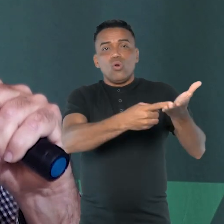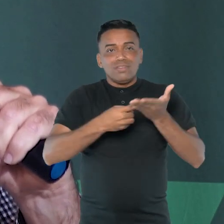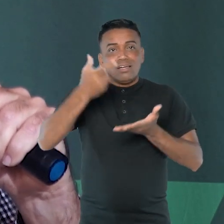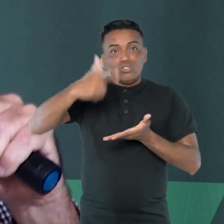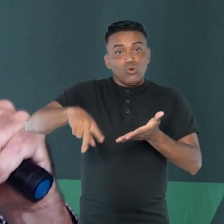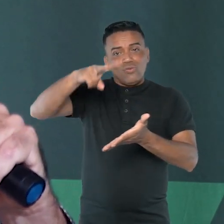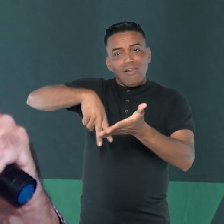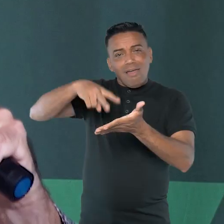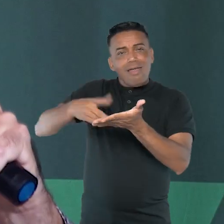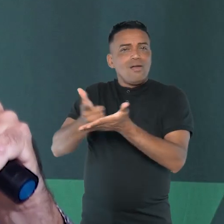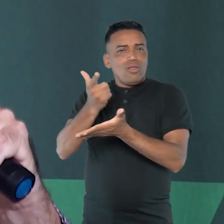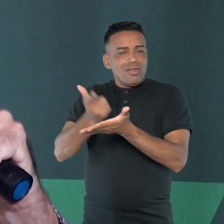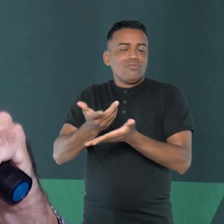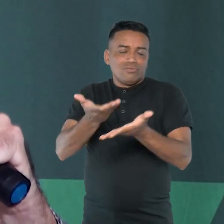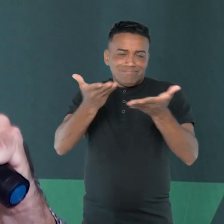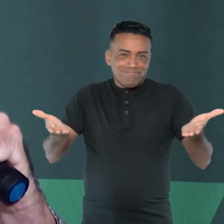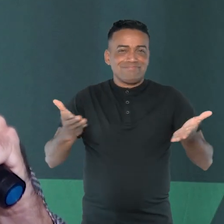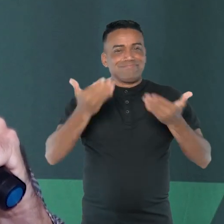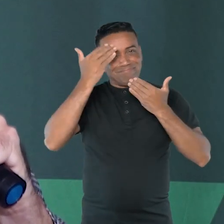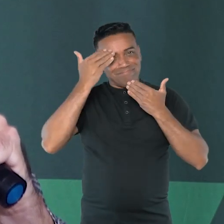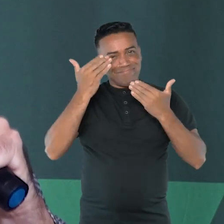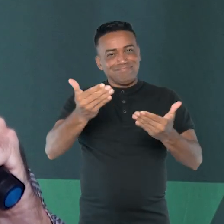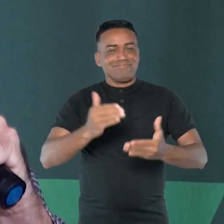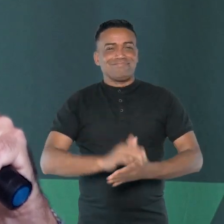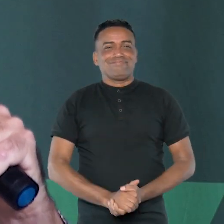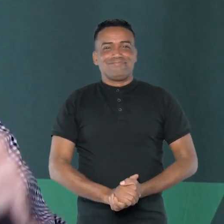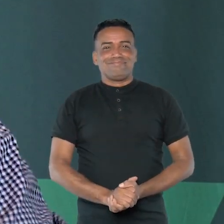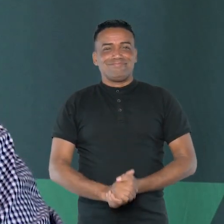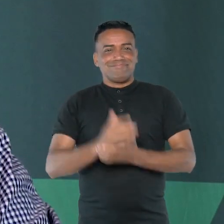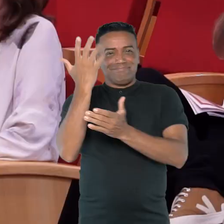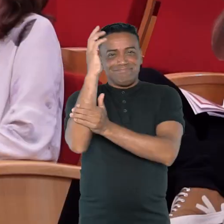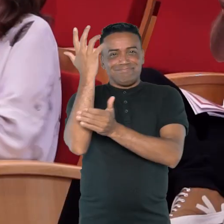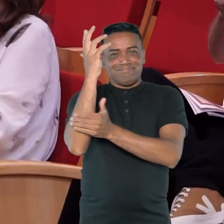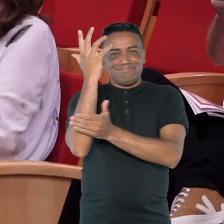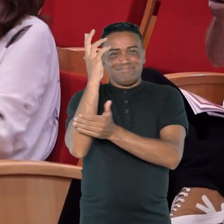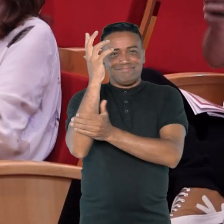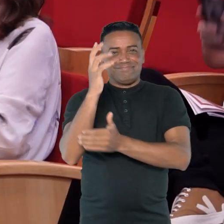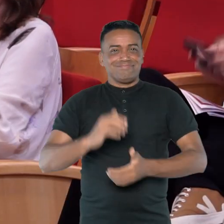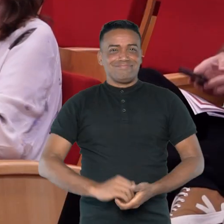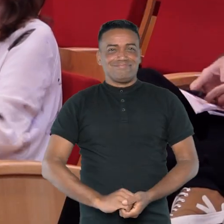desejo que eu faço a todos, convidando novamente para conhecer a história do escutador. Obrigado.